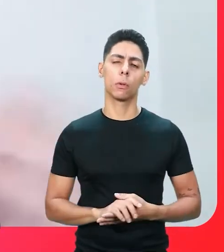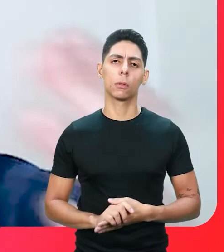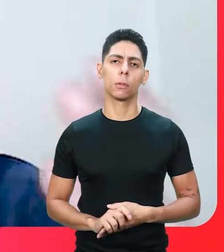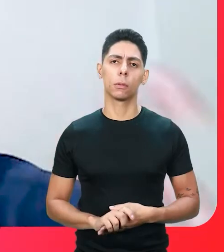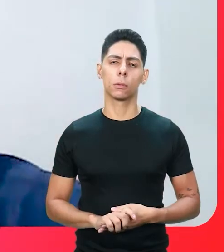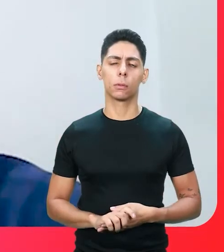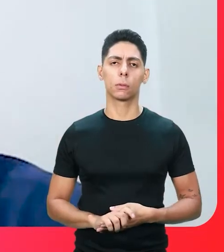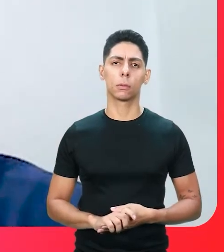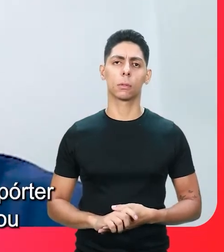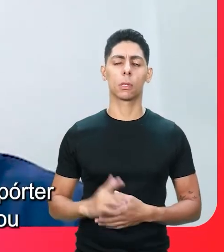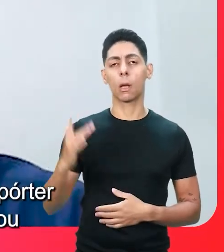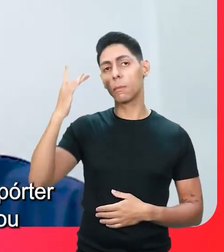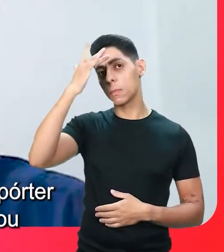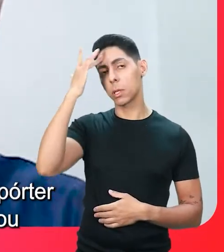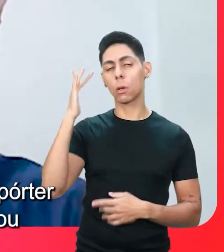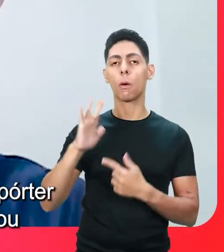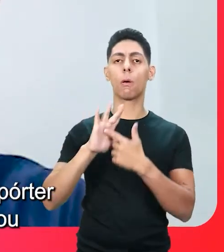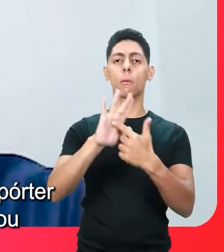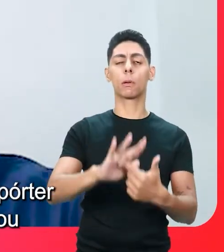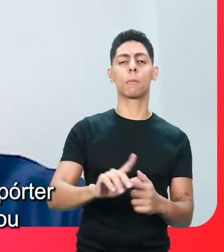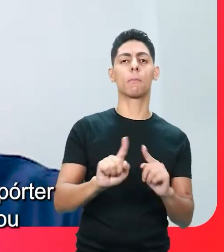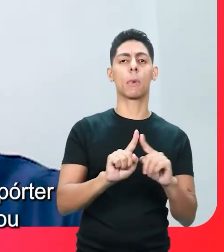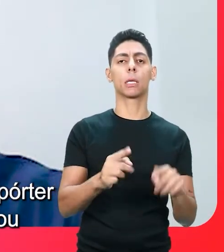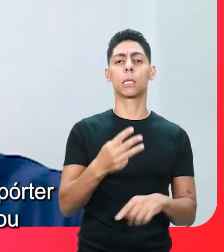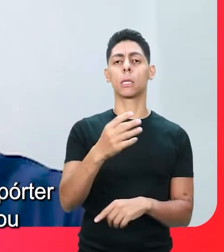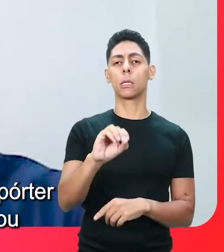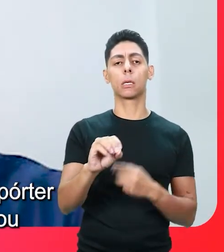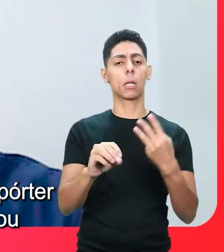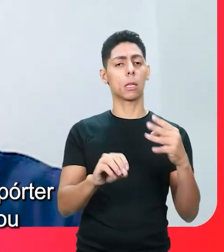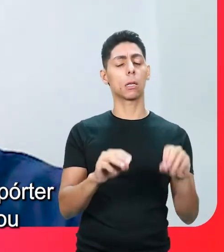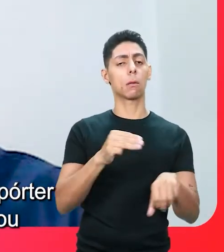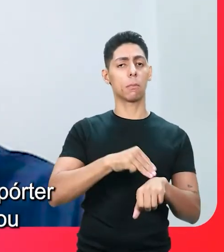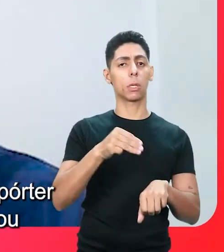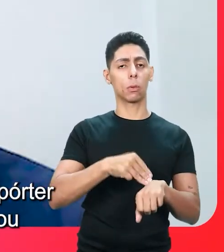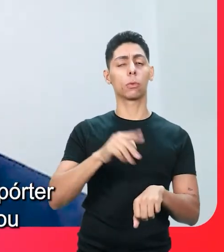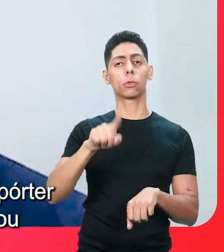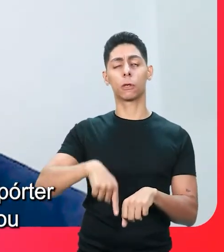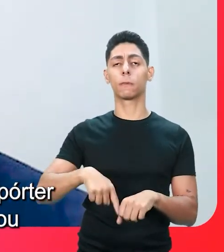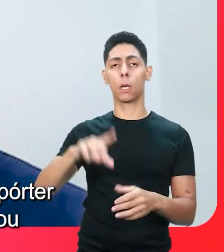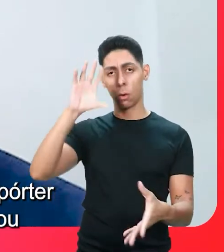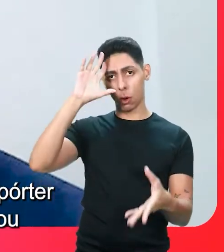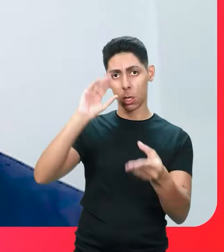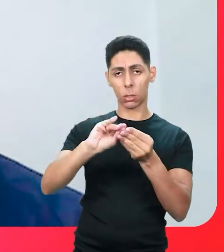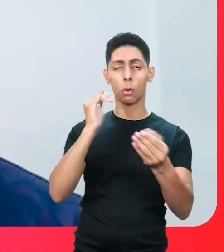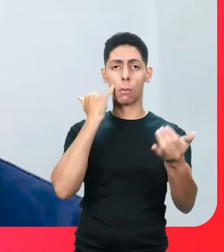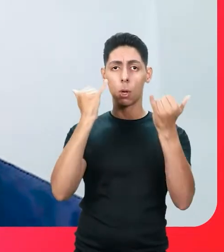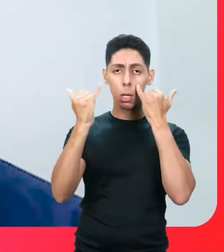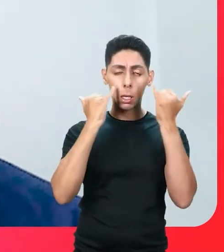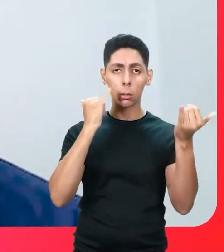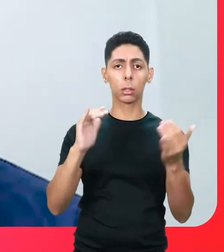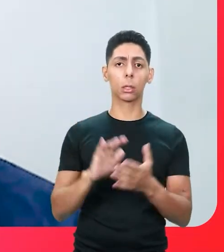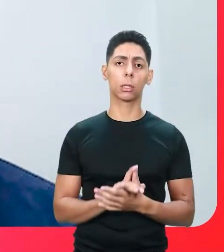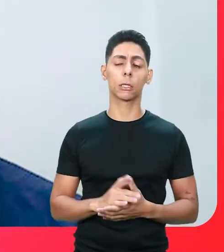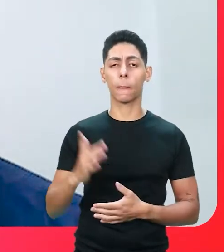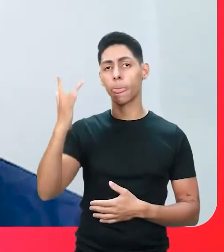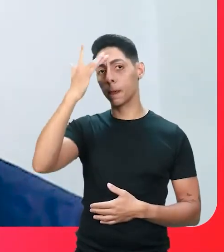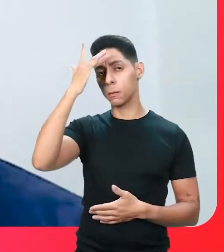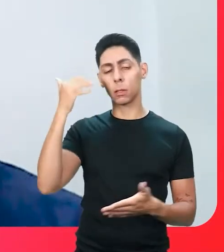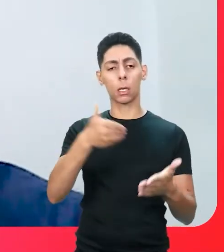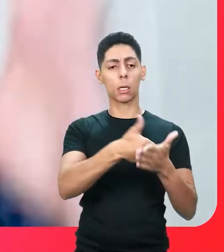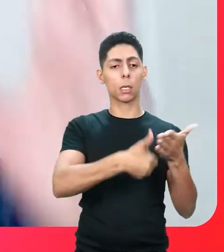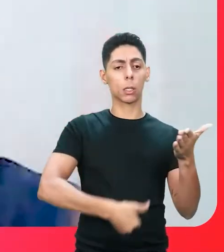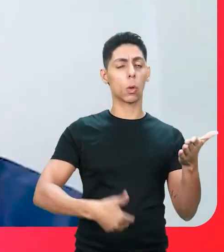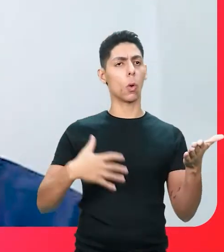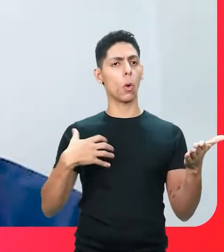Total estava apresentando, mas de meia em meia hora tinha que ler o repórter CBN, que é o resumo das notícias. Chegou a Adriana Lessa, redatora,